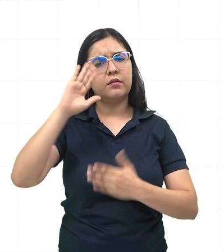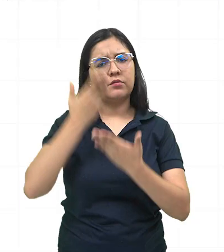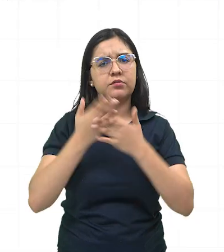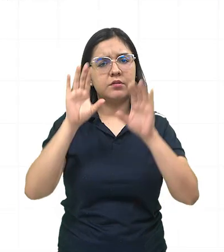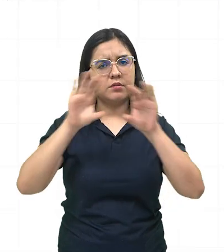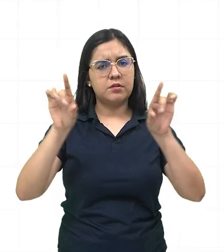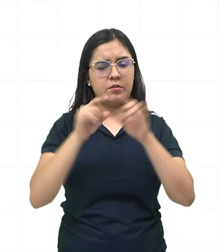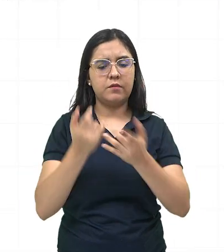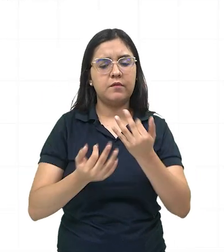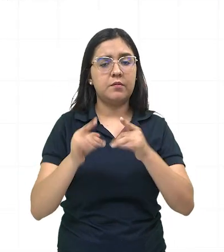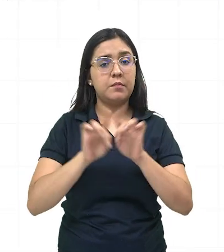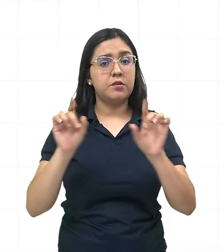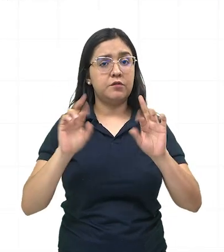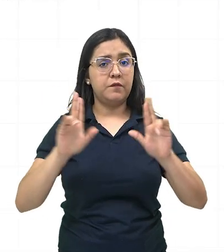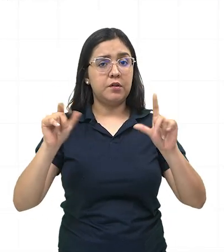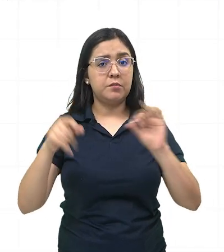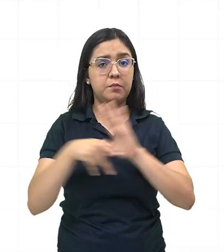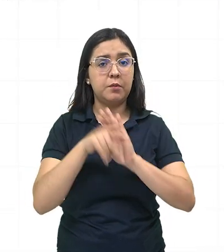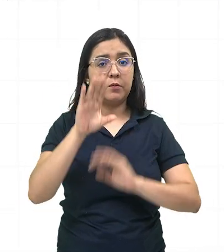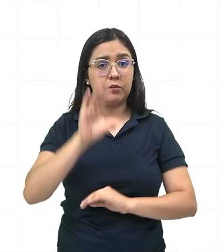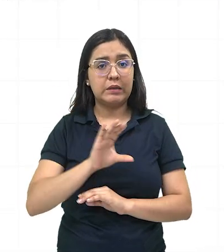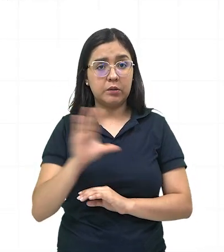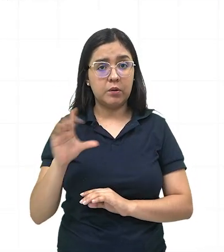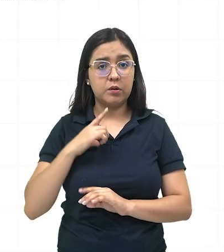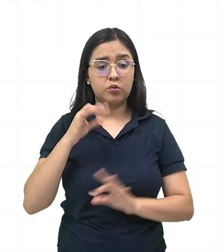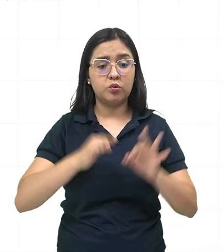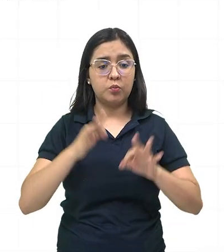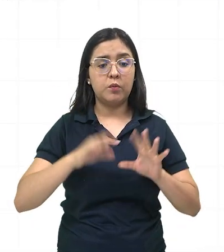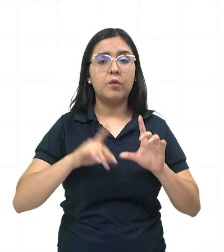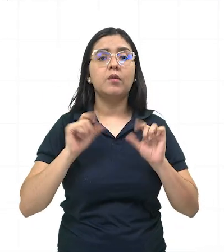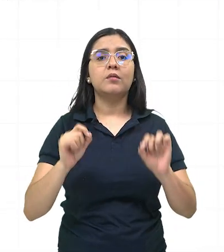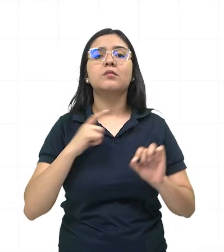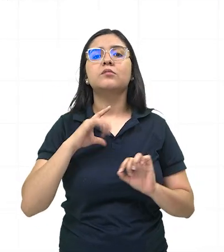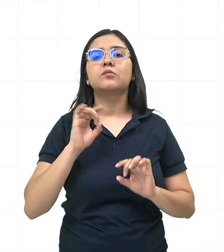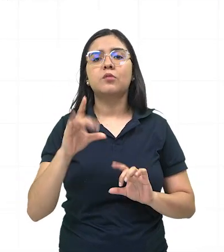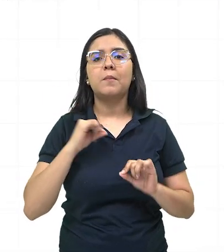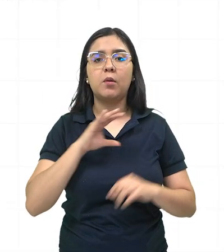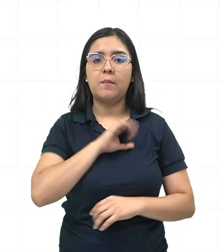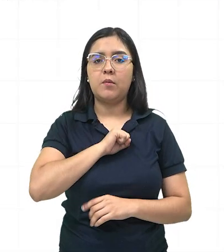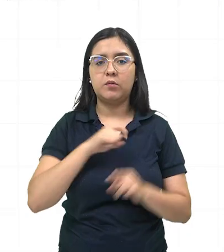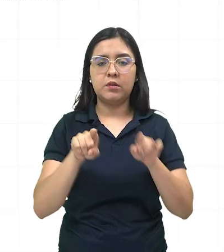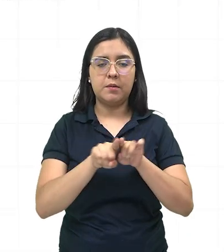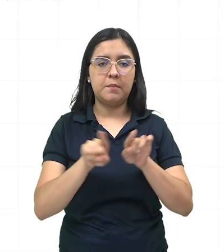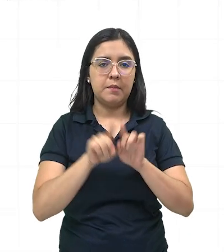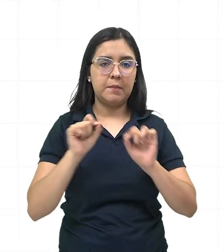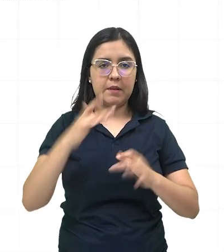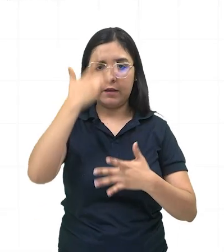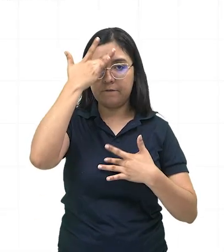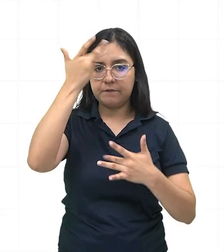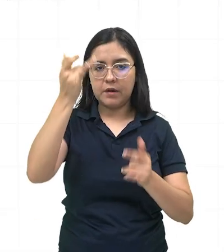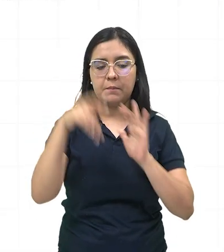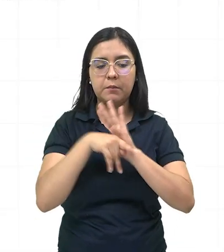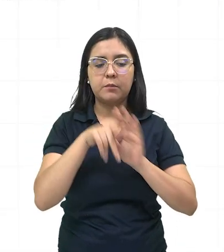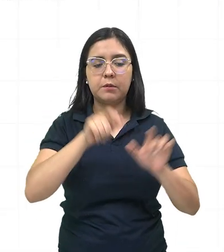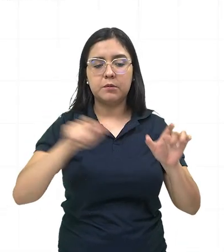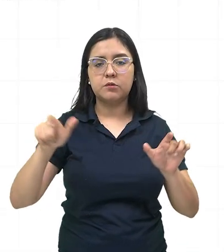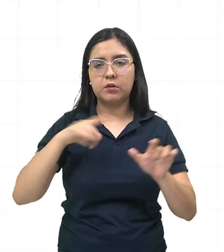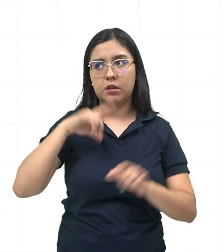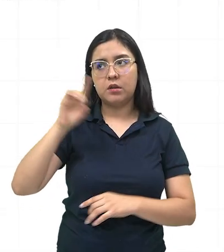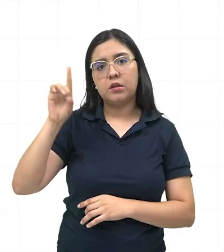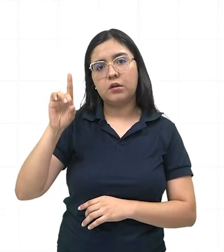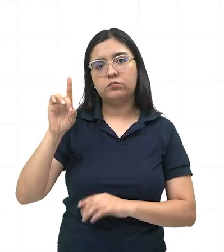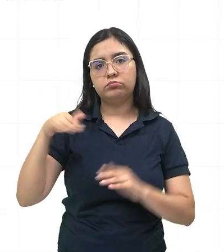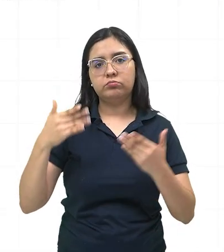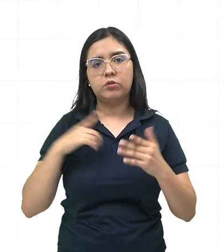inferno, porém, diferentemente dos católicos, o julgamento acontece pelo amor e pela fé da pessoa em Deus. Isso